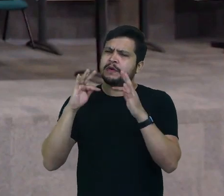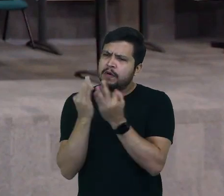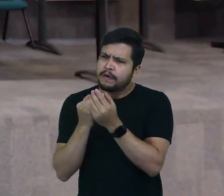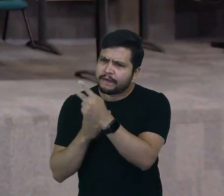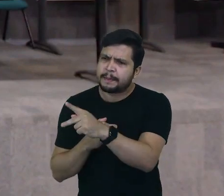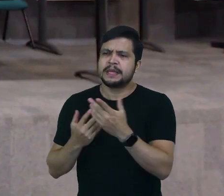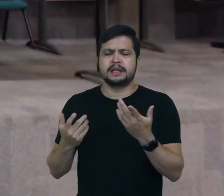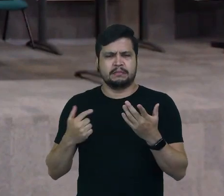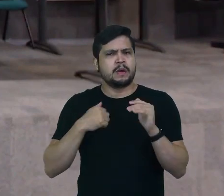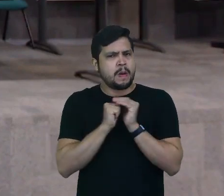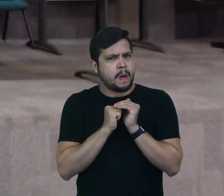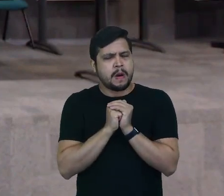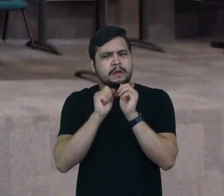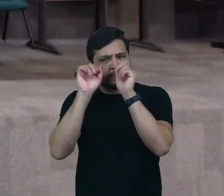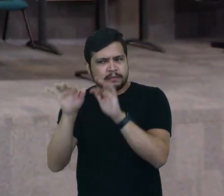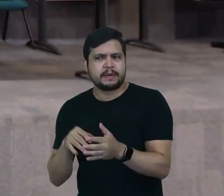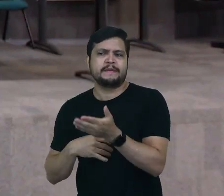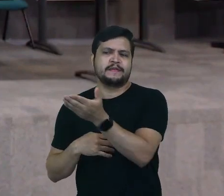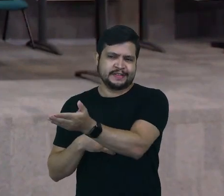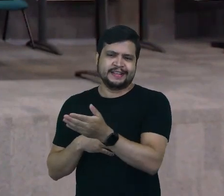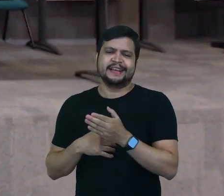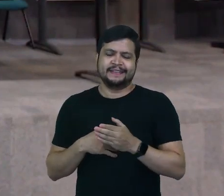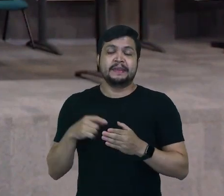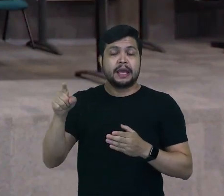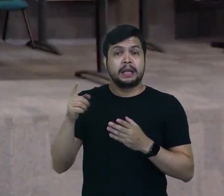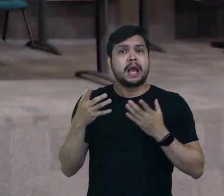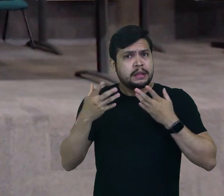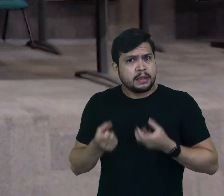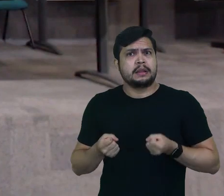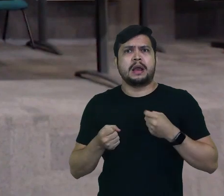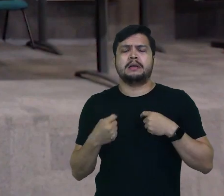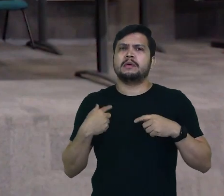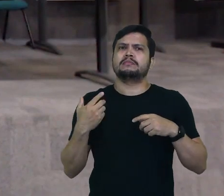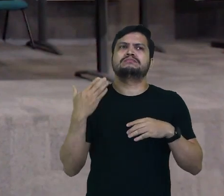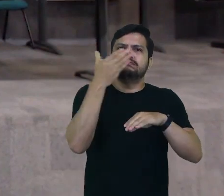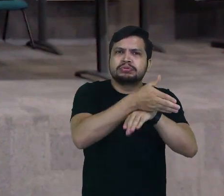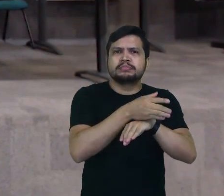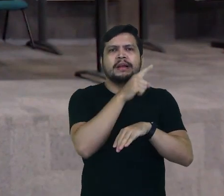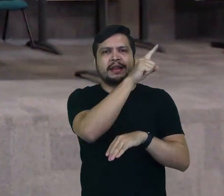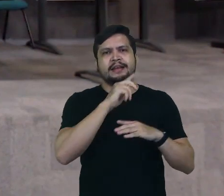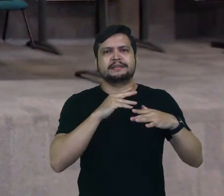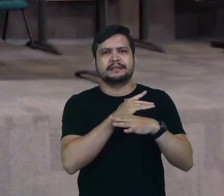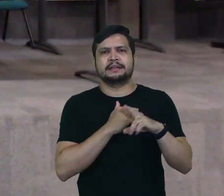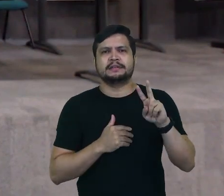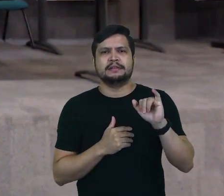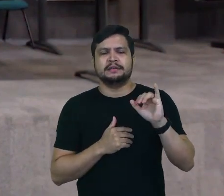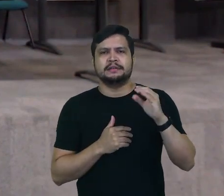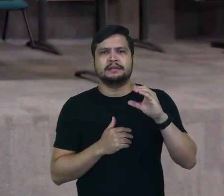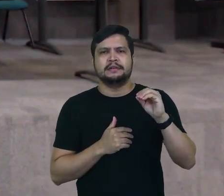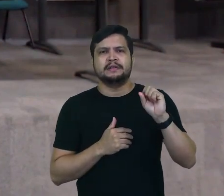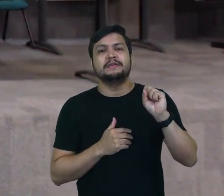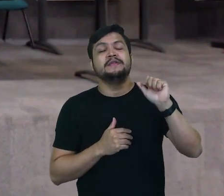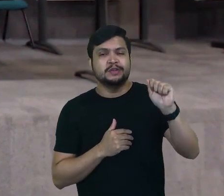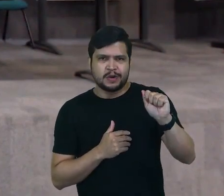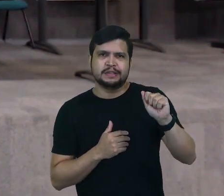minhas orações. Eles me acolheram lá em Viçosa sem nem me conhecer e foi muito, muito